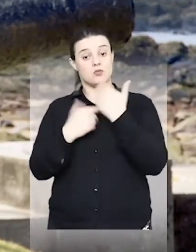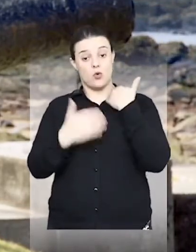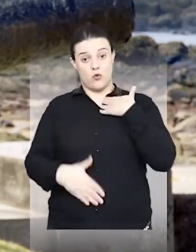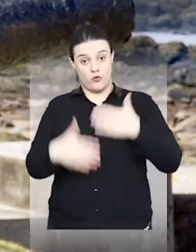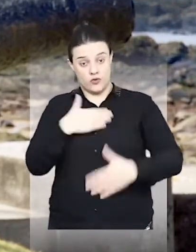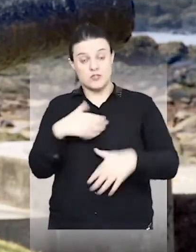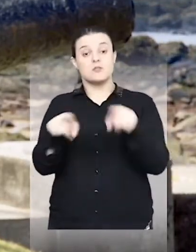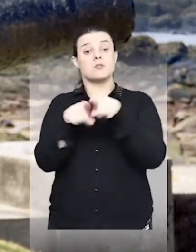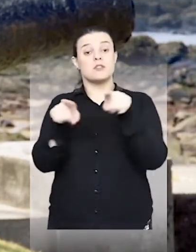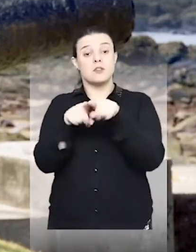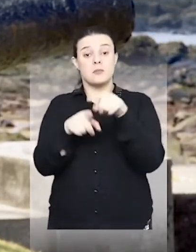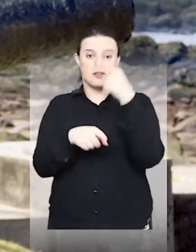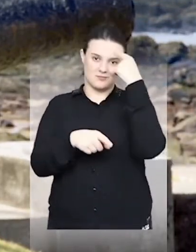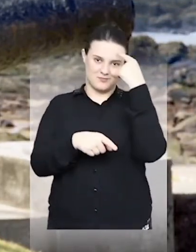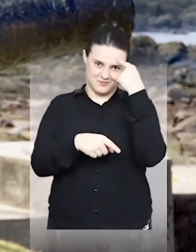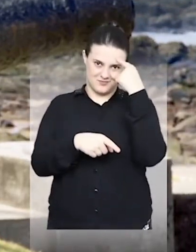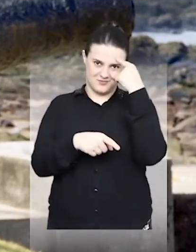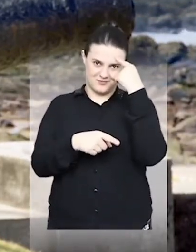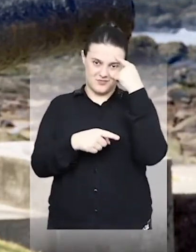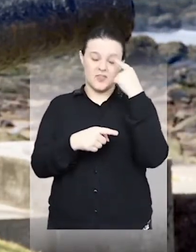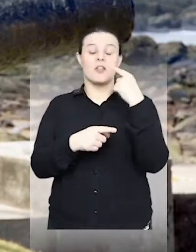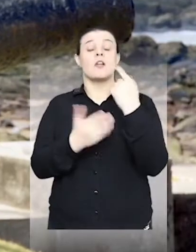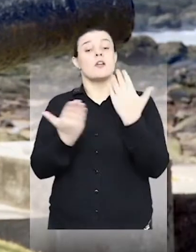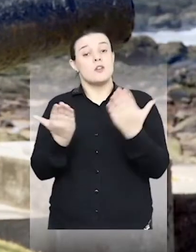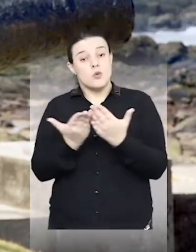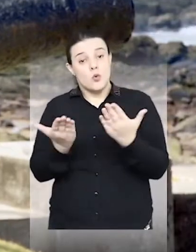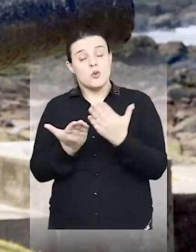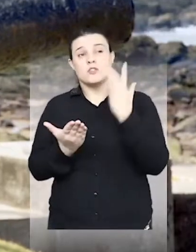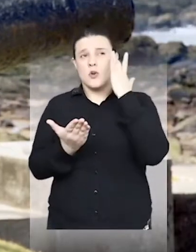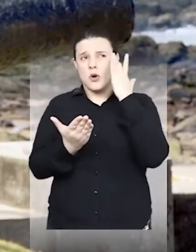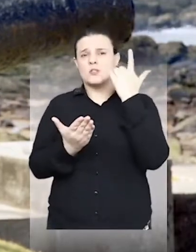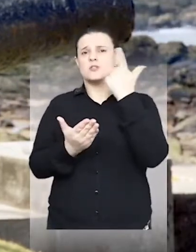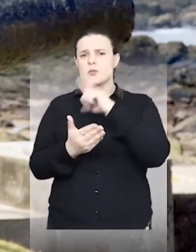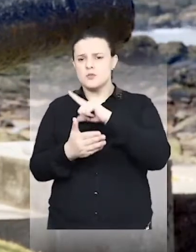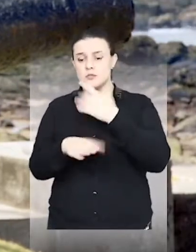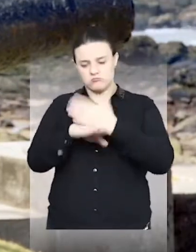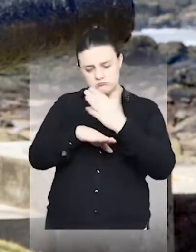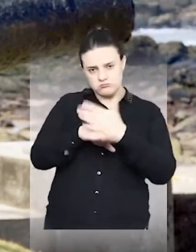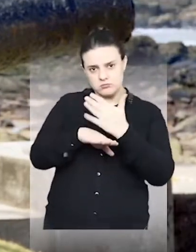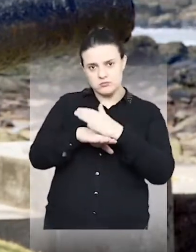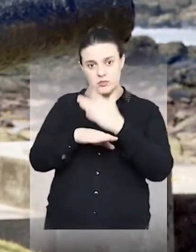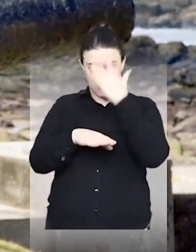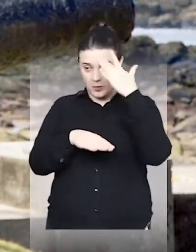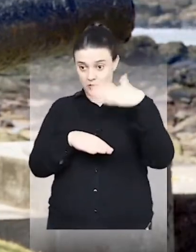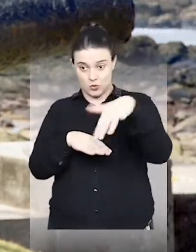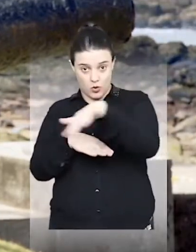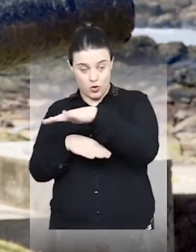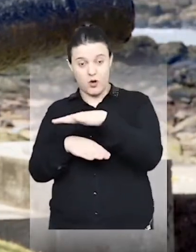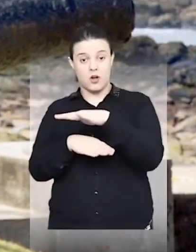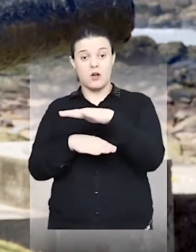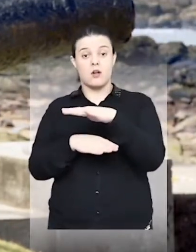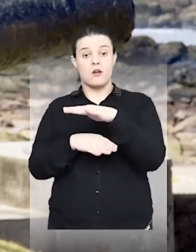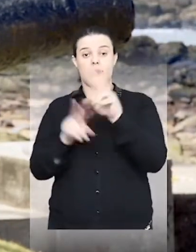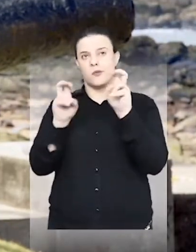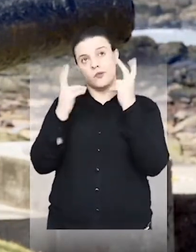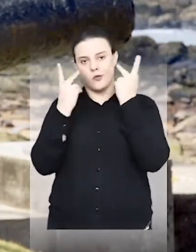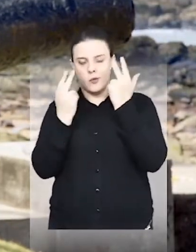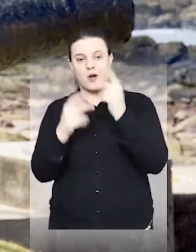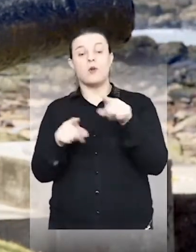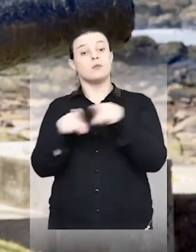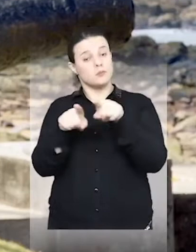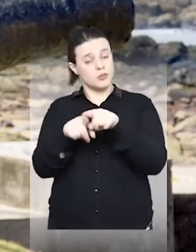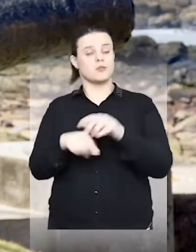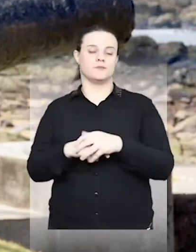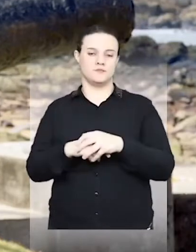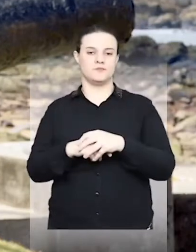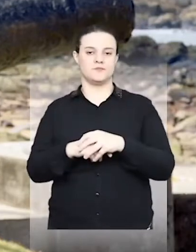na parte física e na parte mental, né? E hoje eu acho que eu consigo fazer um treino com pessoas convencionais